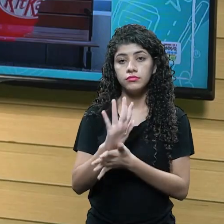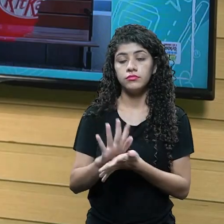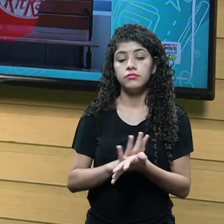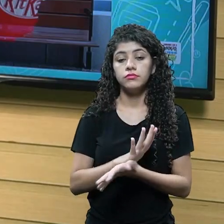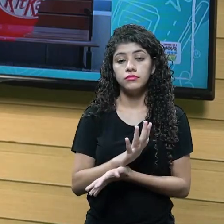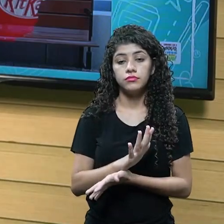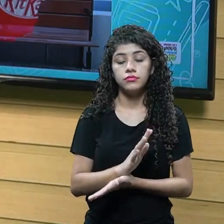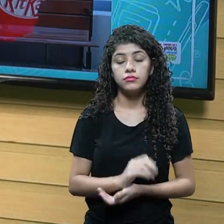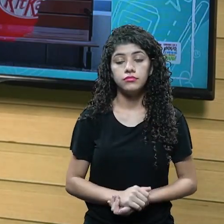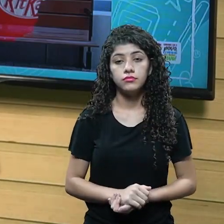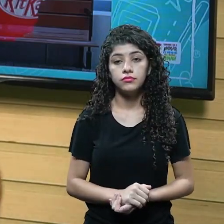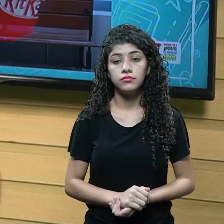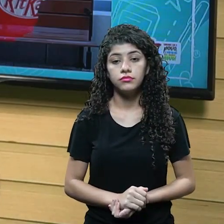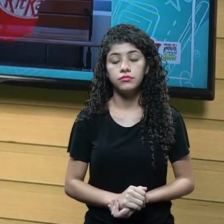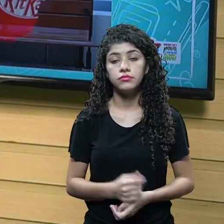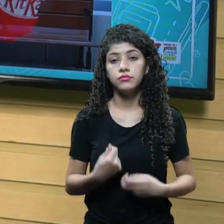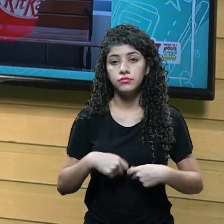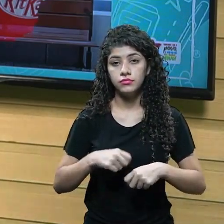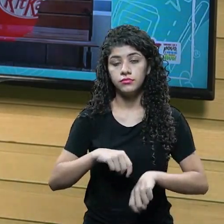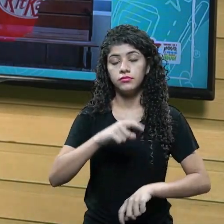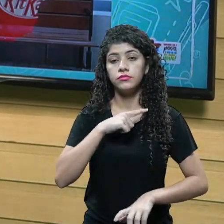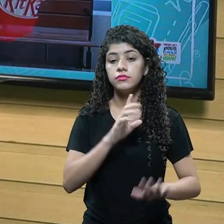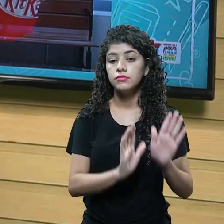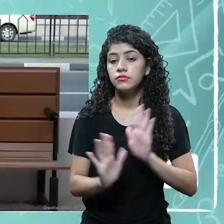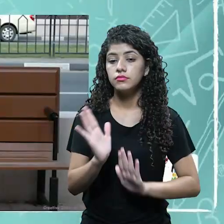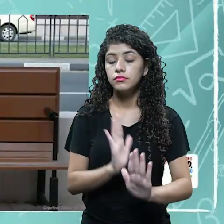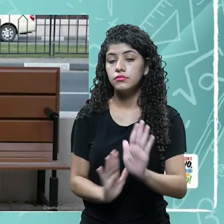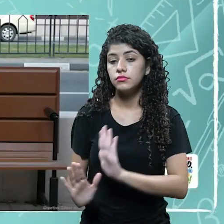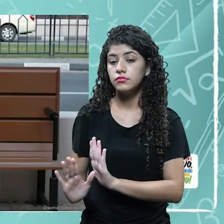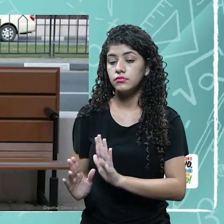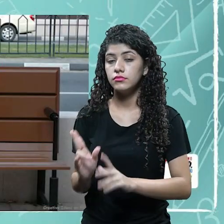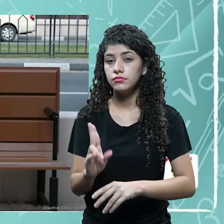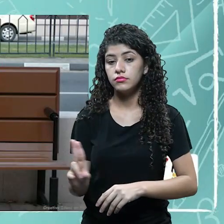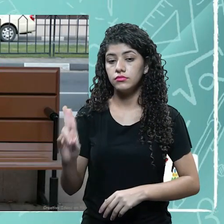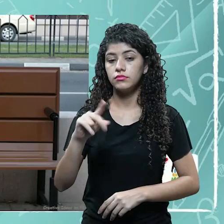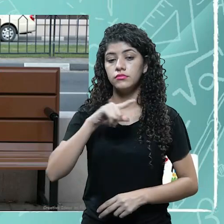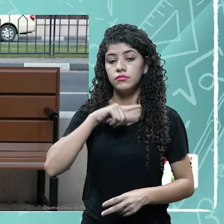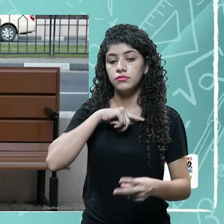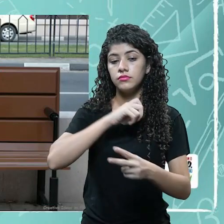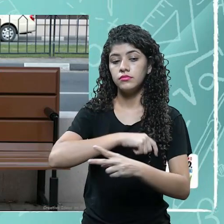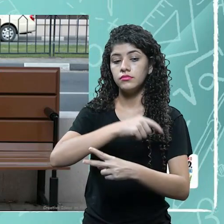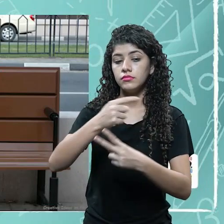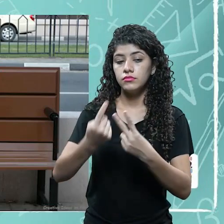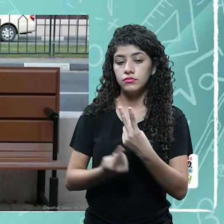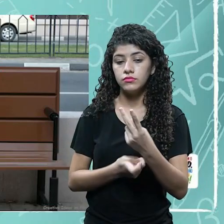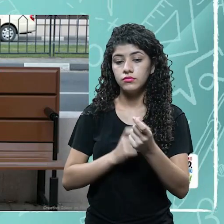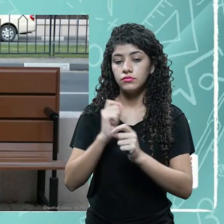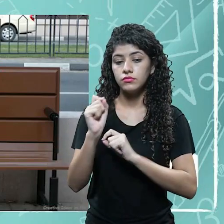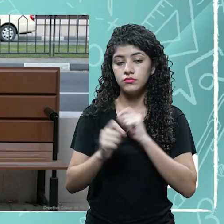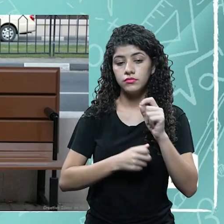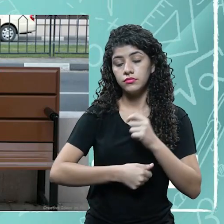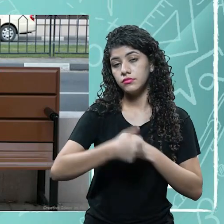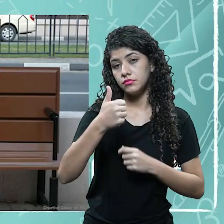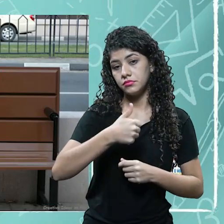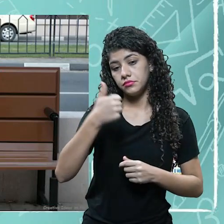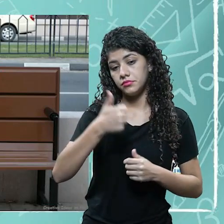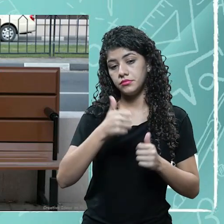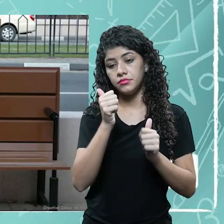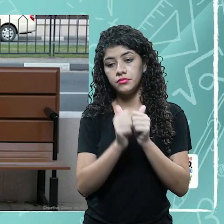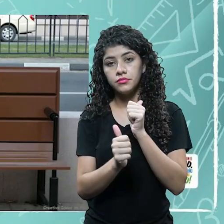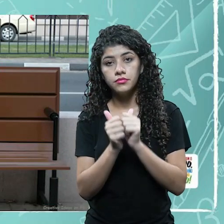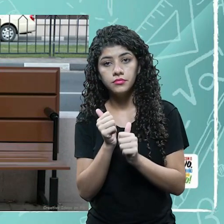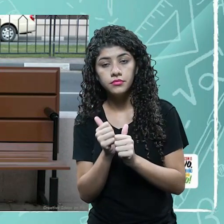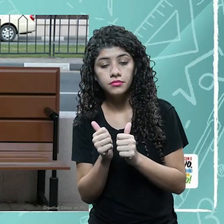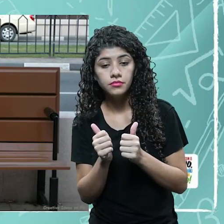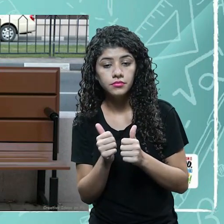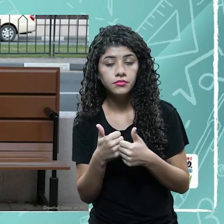isso é colocado, o marketing de guerrilha, ele tem que ter muito cuidado na sua aplicação. Aqui eu trouxe 2 imagens que colocam para vocês. A primeira imagem é um ônibus, tá?